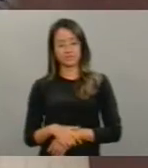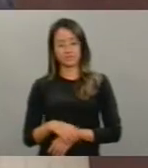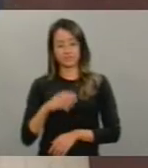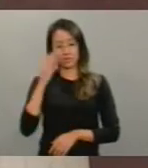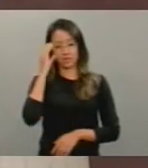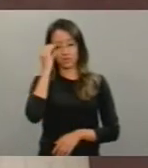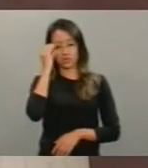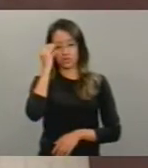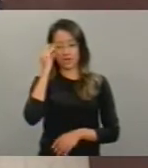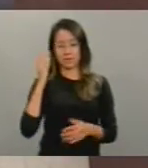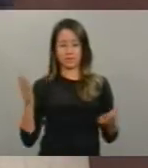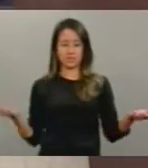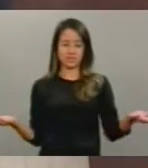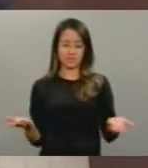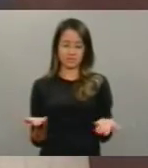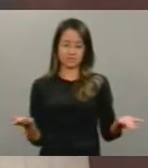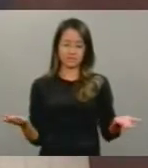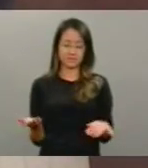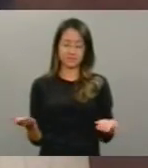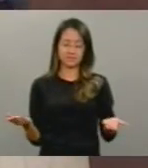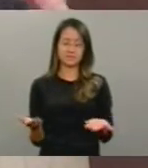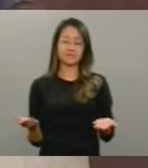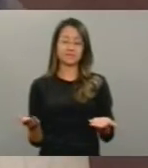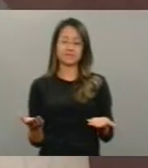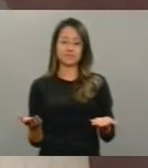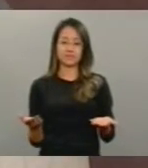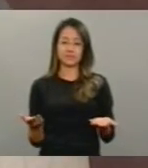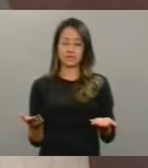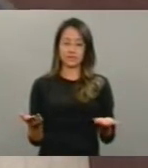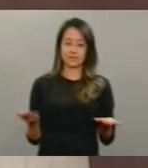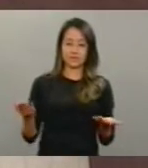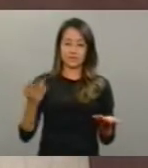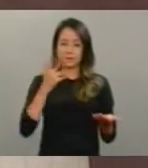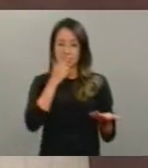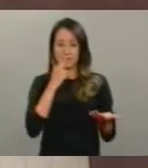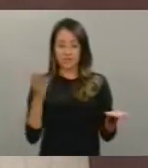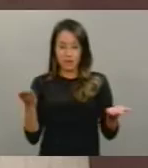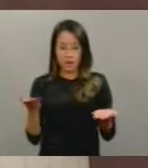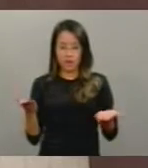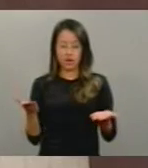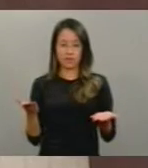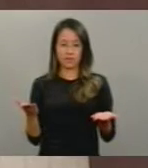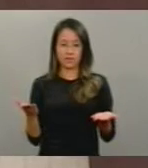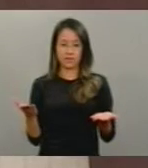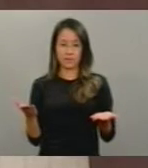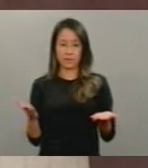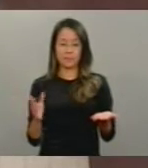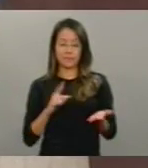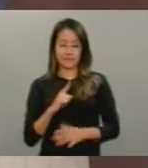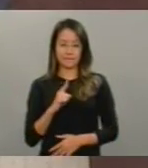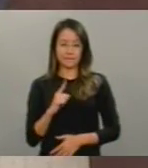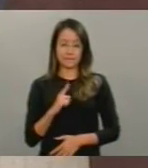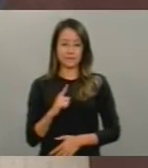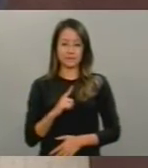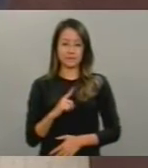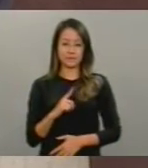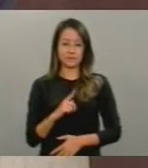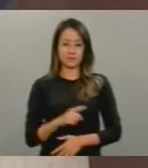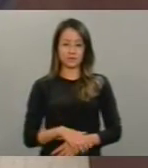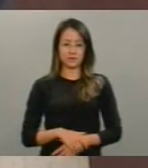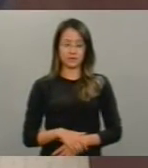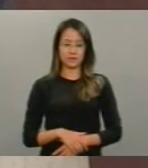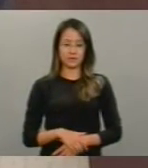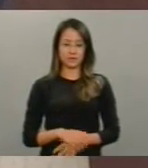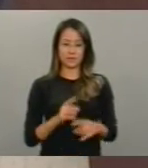Portanto, um desequilíbrio político evidente. E aí, tramita nessa casa o